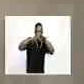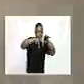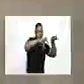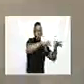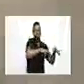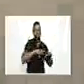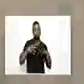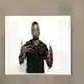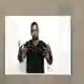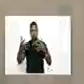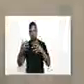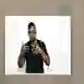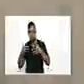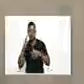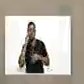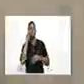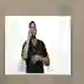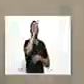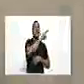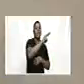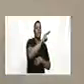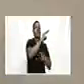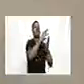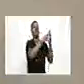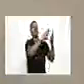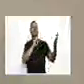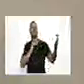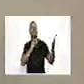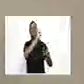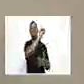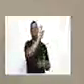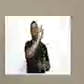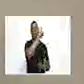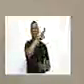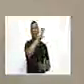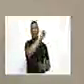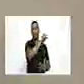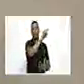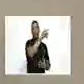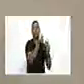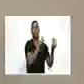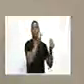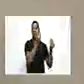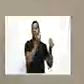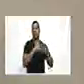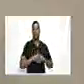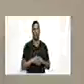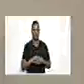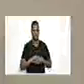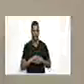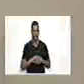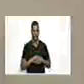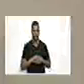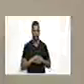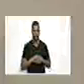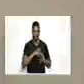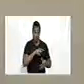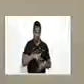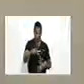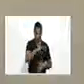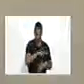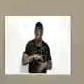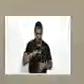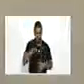inteira acompanhando os modelos de Itaúna Como que é o modelo de Itaúna Itaúna é metade da da do bairro é